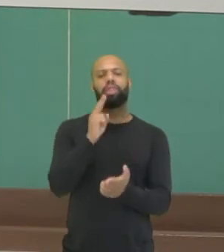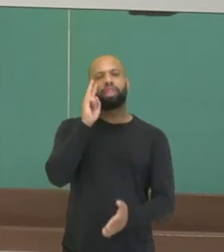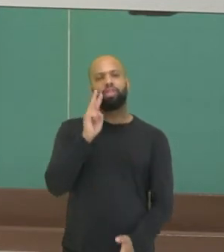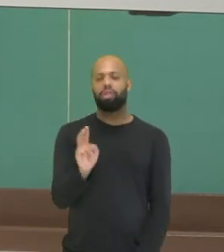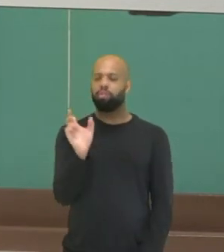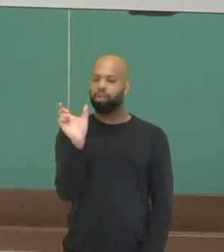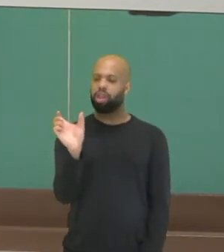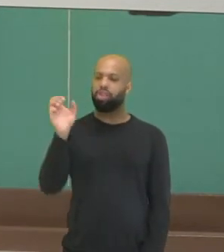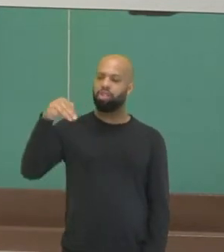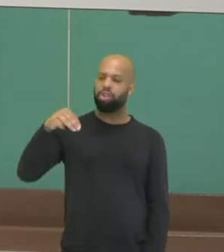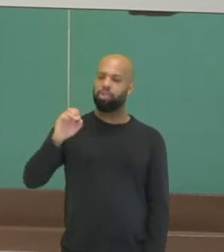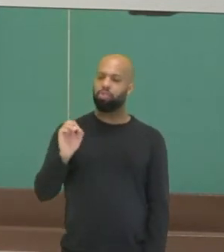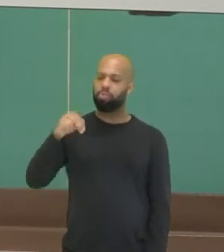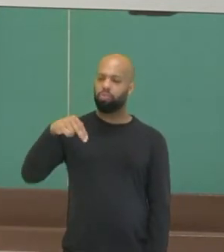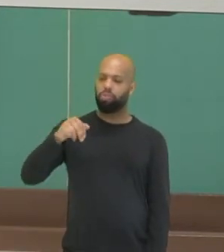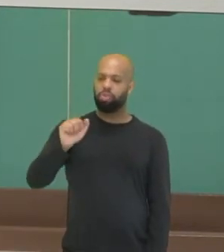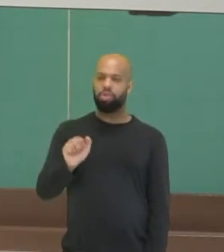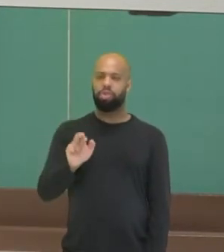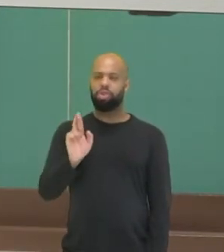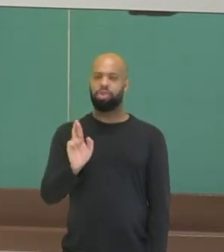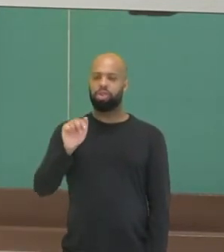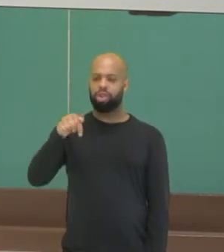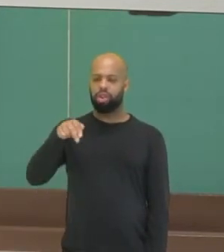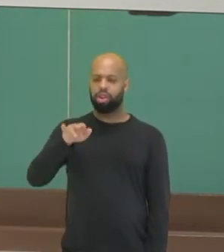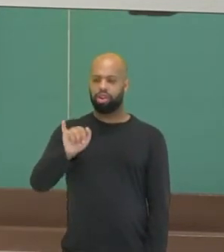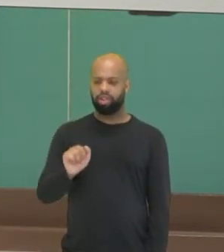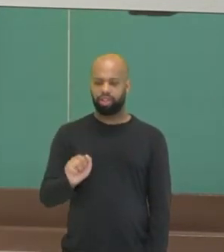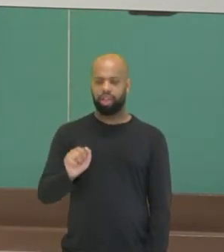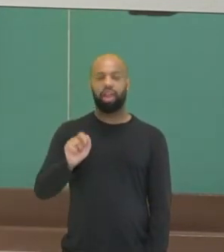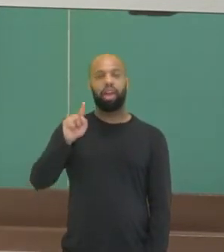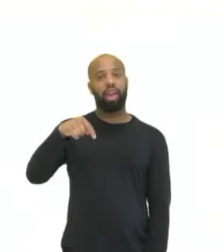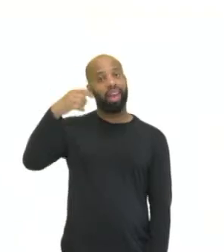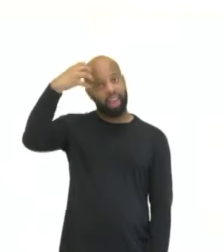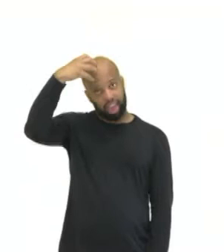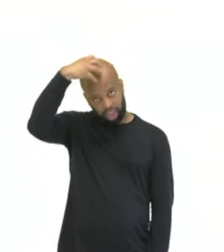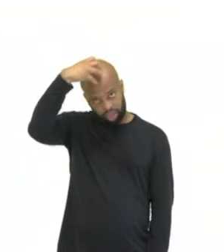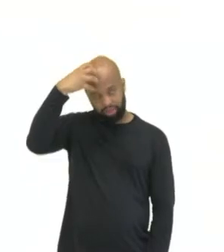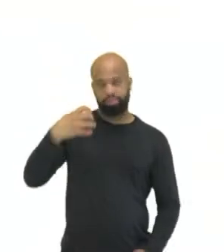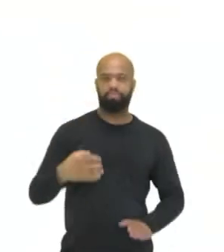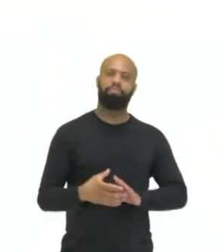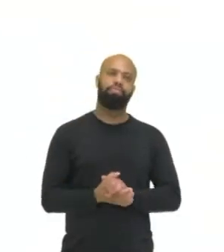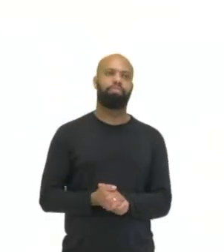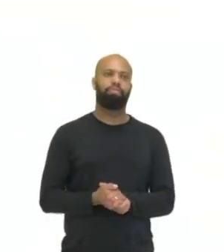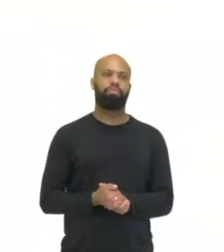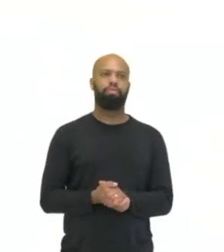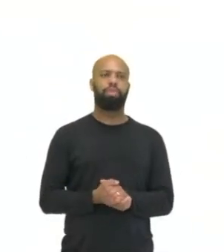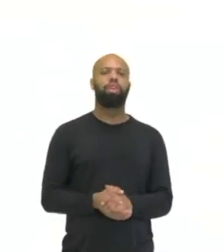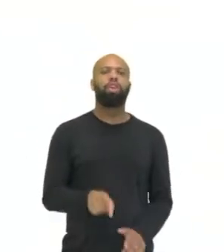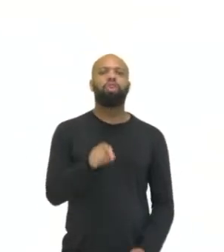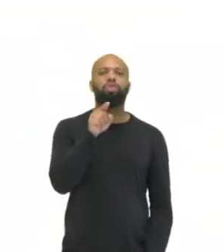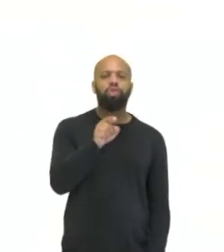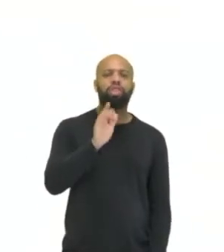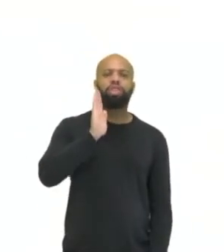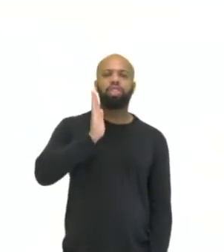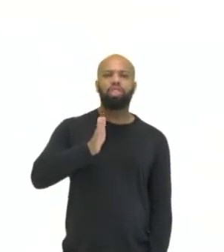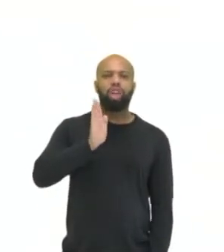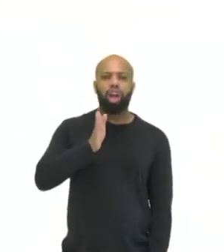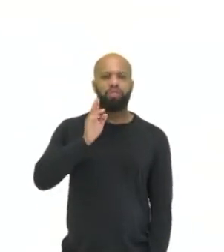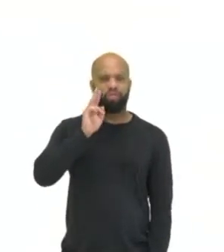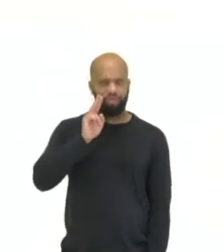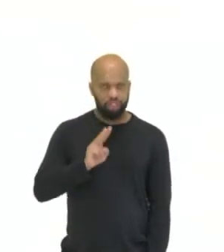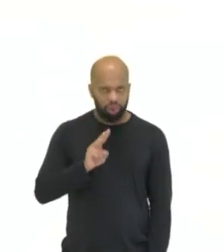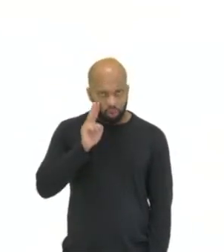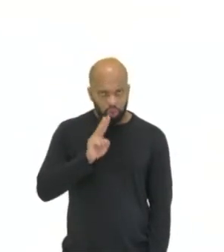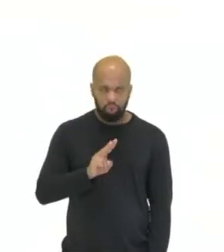monarquia, lembre, é o rei. Ok, exatamente. Provavelmente você já ouviu falar em Roma, retratada em